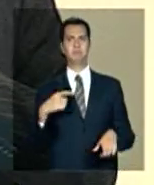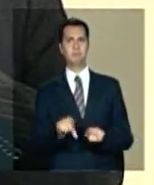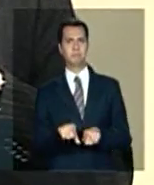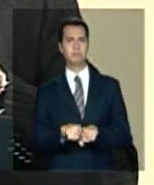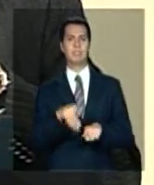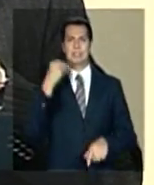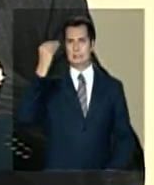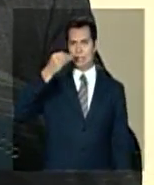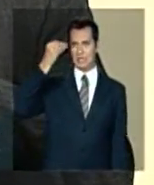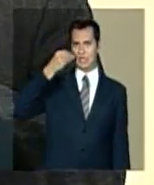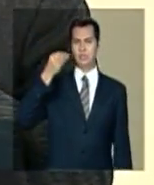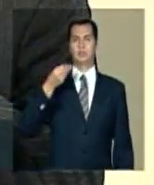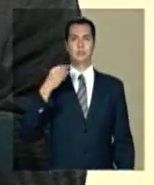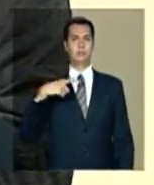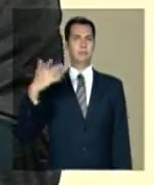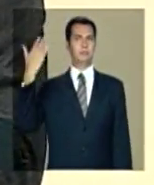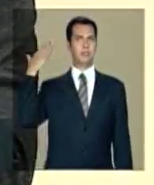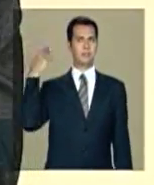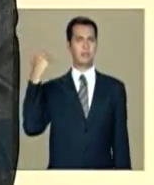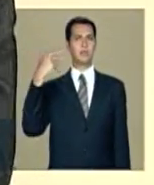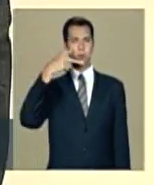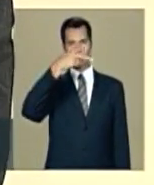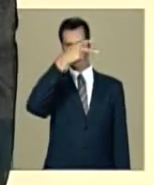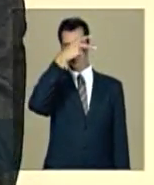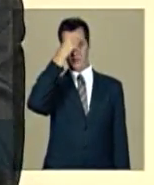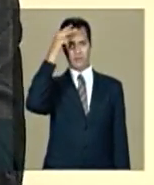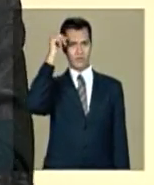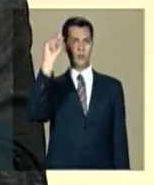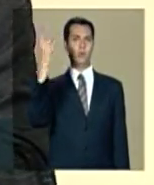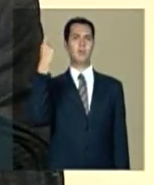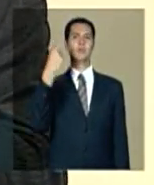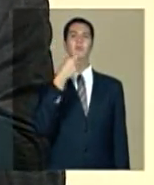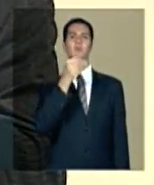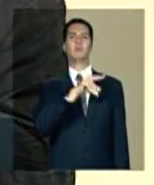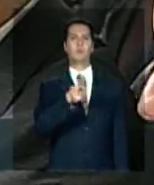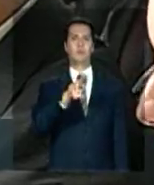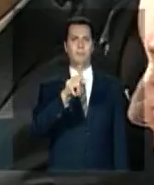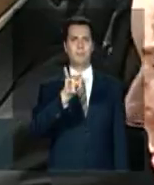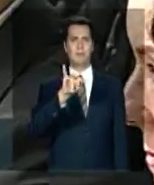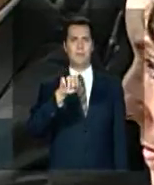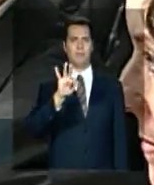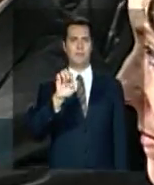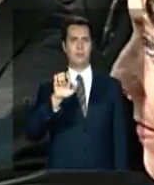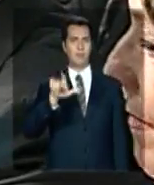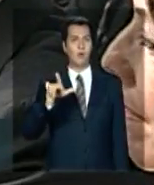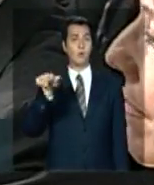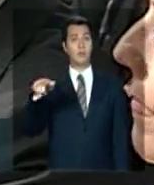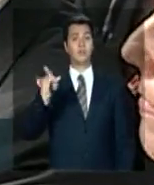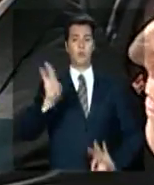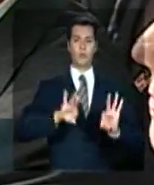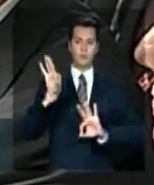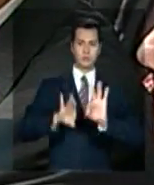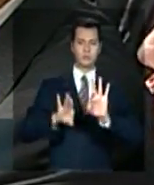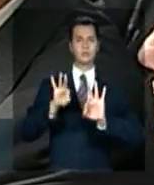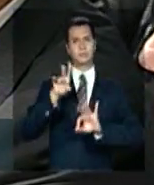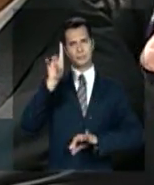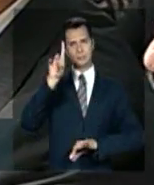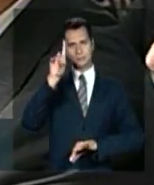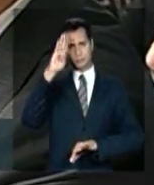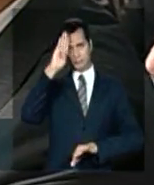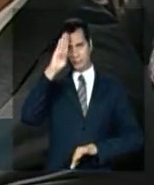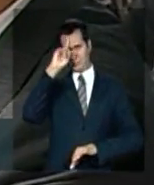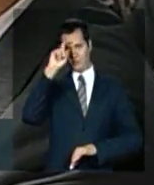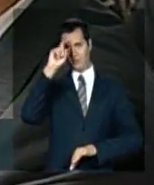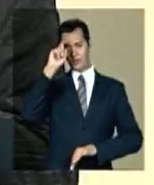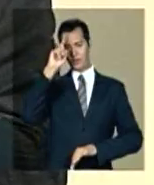o hoje Ministro Pimentel era prefeito de Belo Horizonte fez uma parceria da prefeitura reorganizando os serviços se não